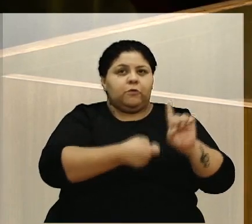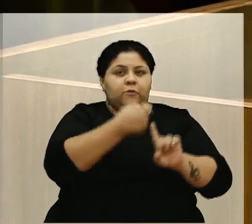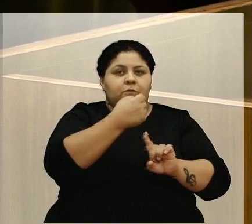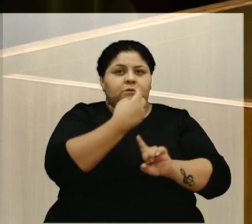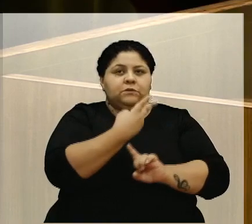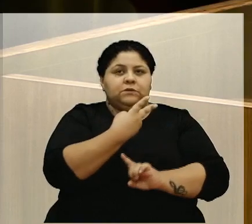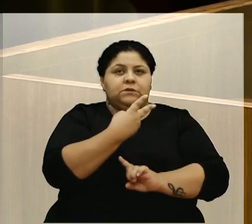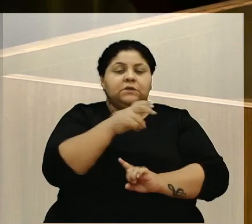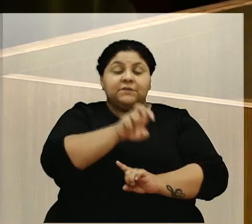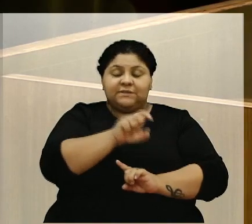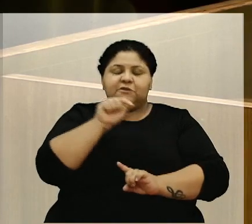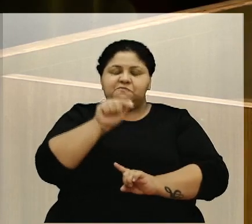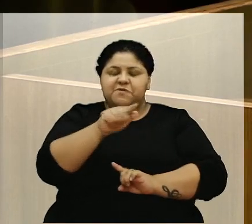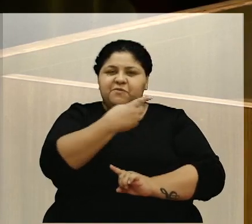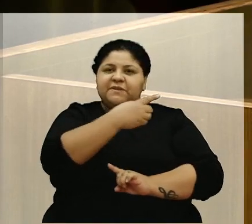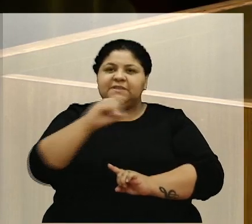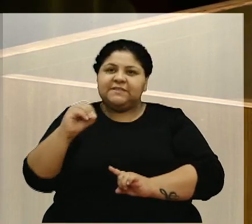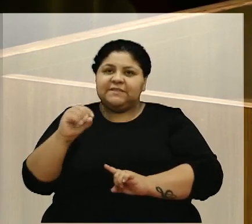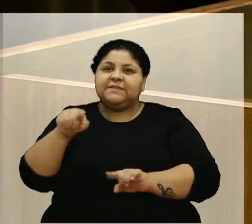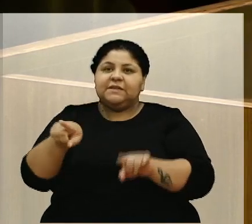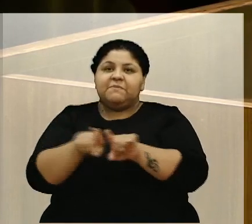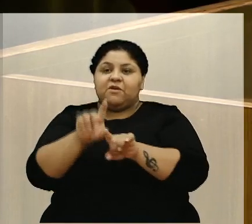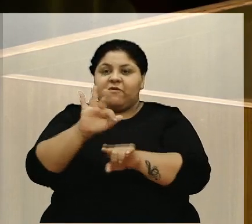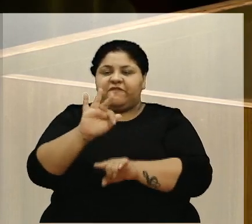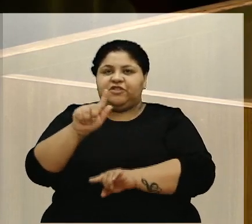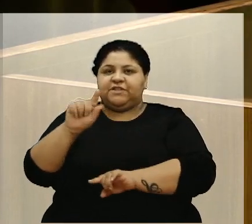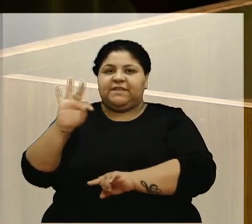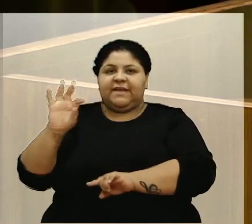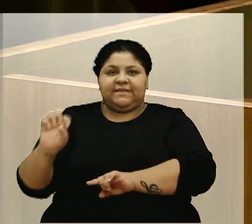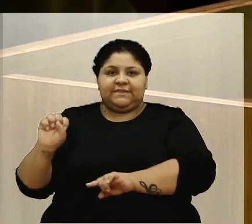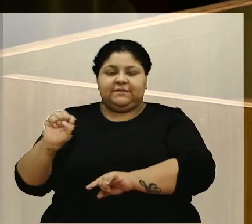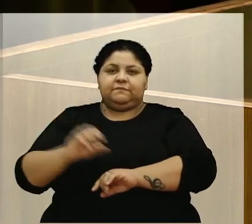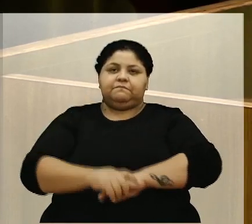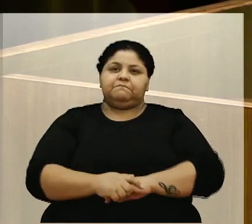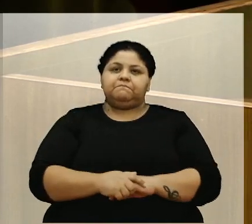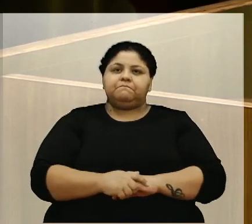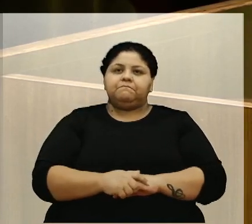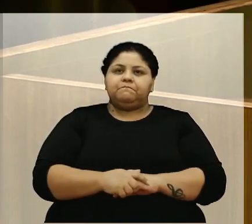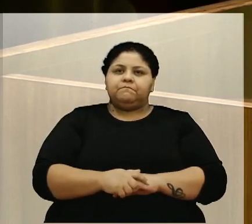5.100, como do fundo de garantia.